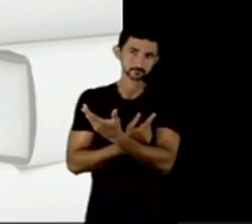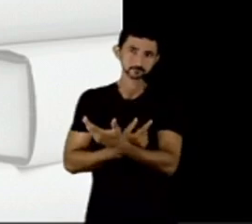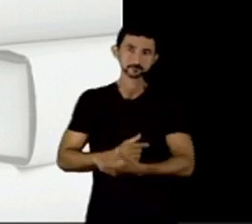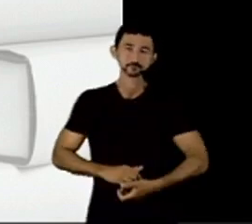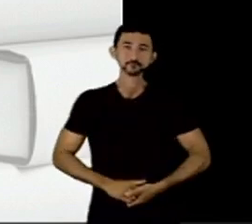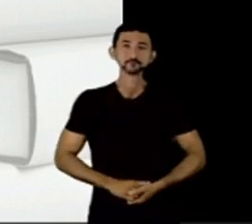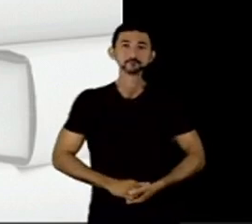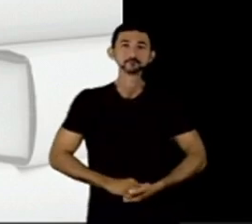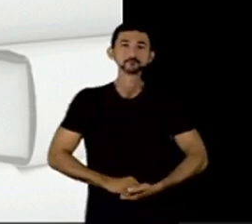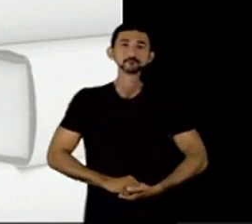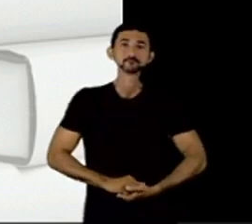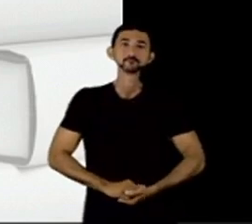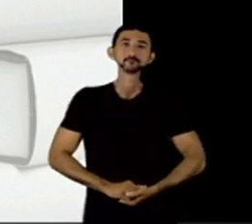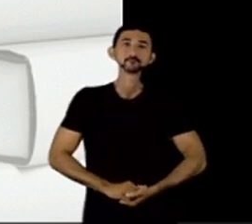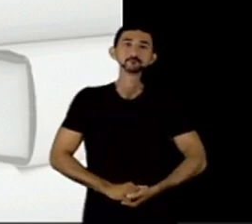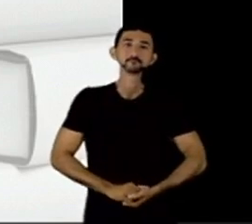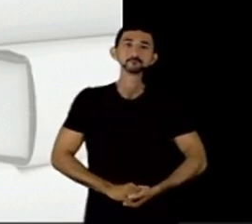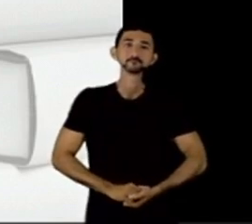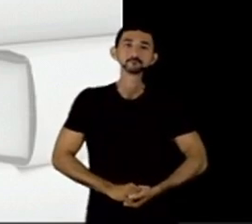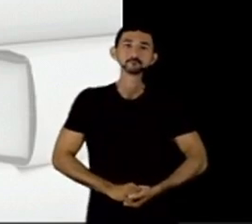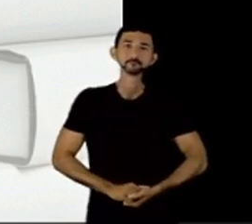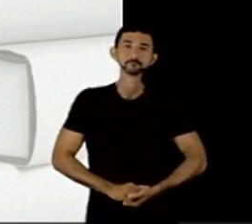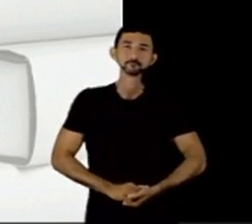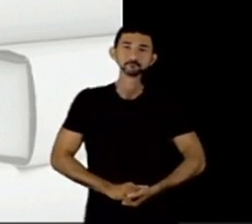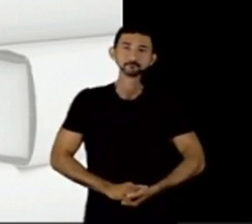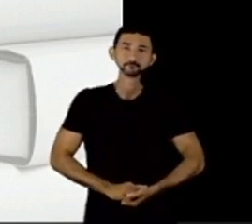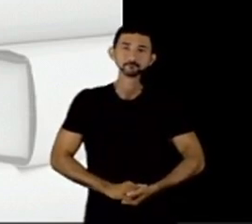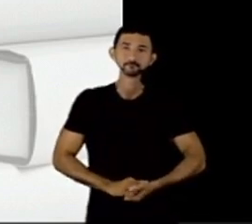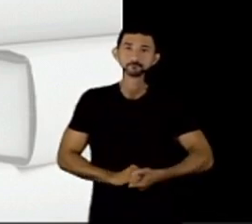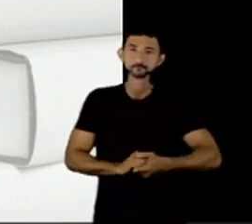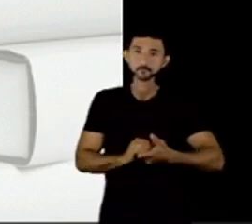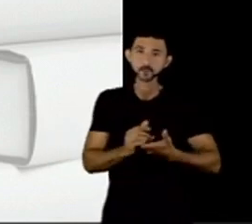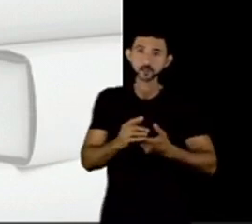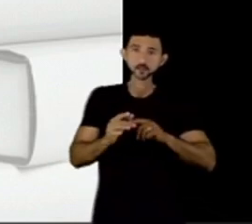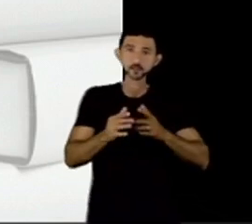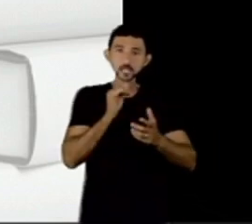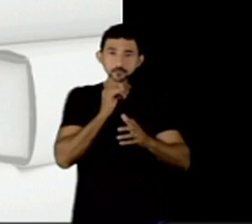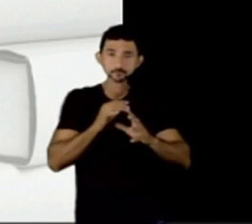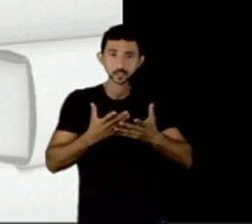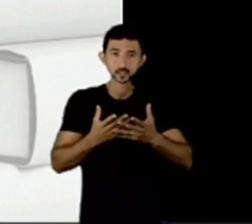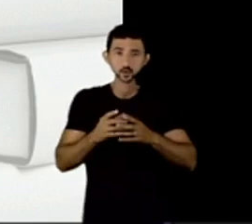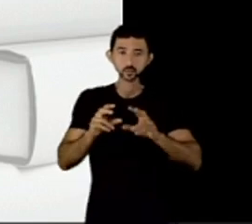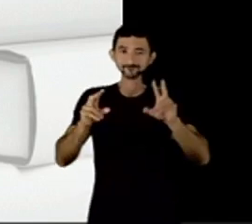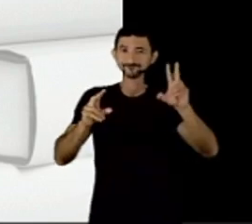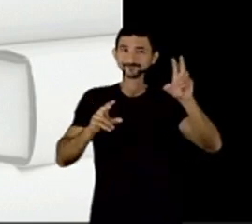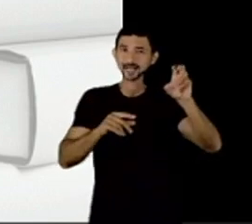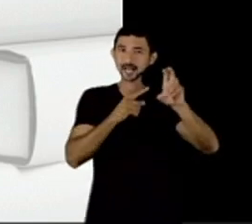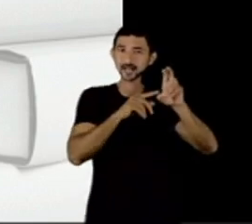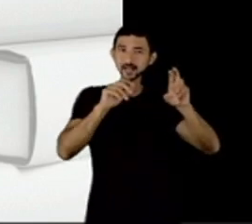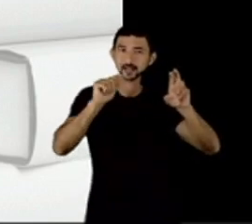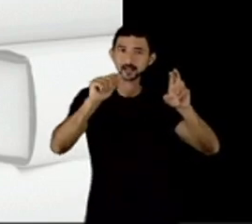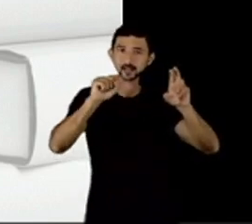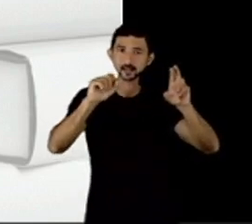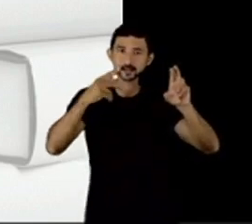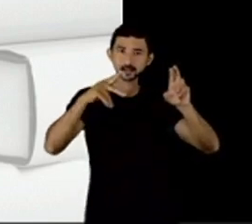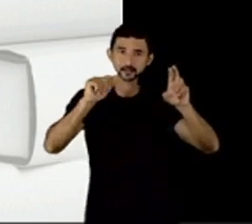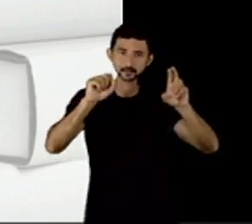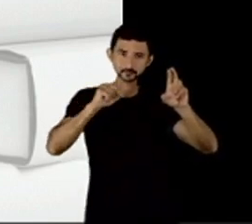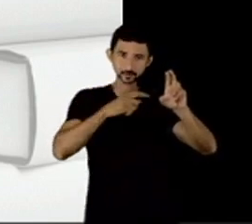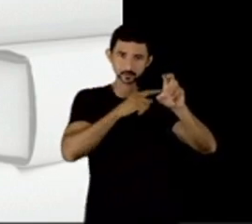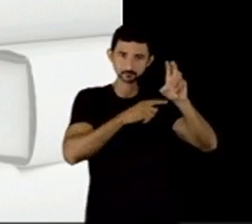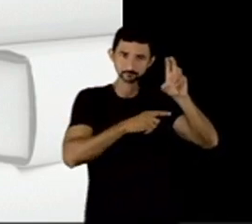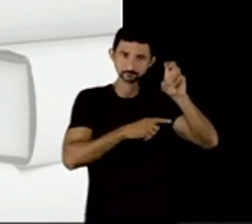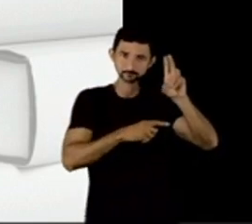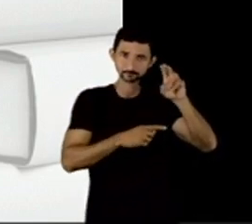texto? Diz assim, ó: ali todos, e aí de novo as aspas aqui, que eu já falei delas com você na outra